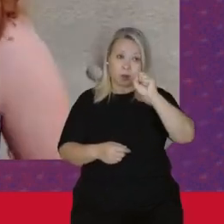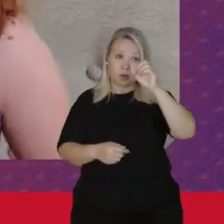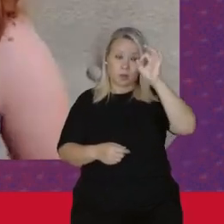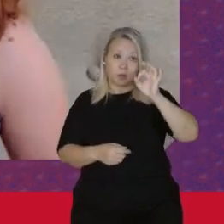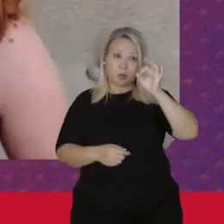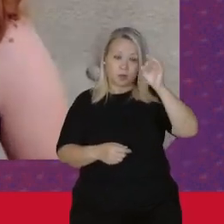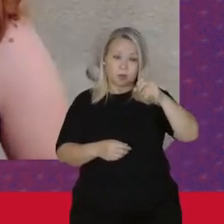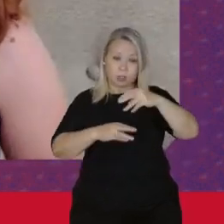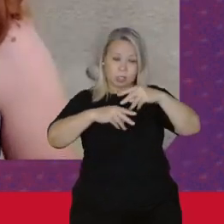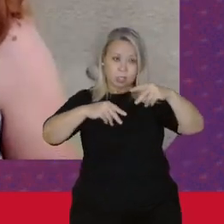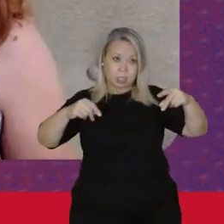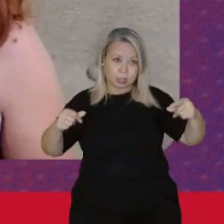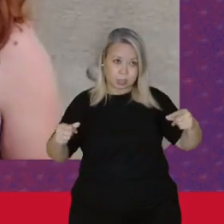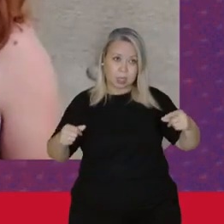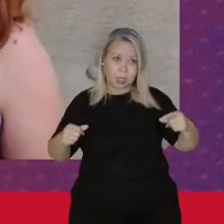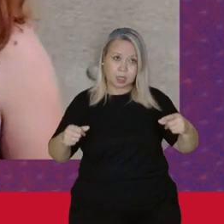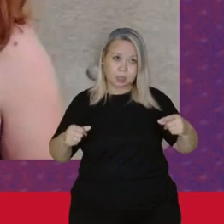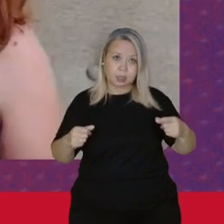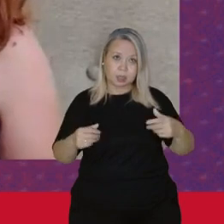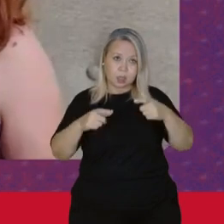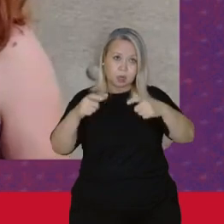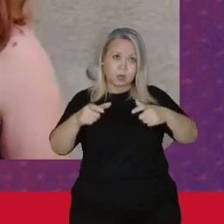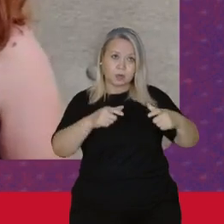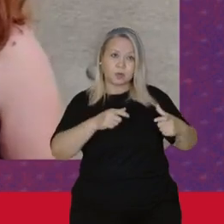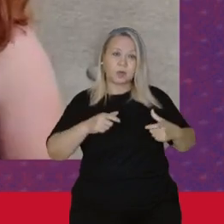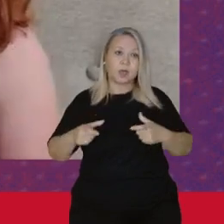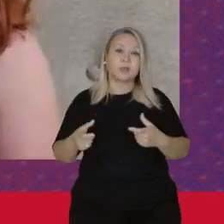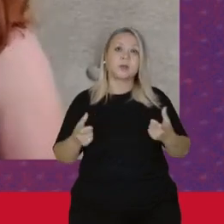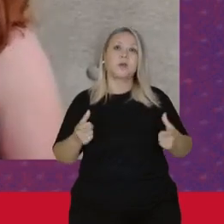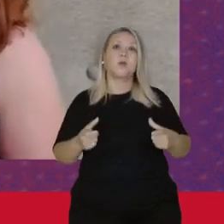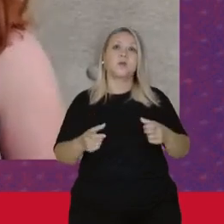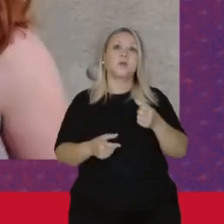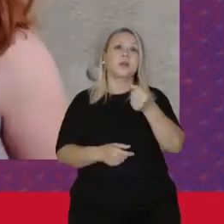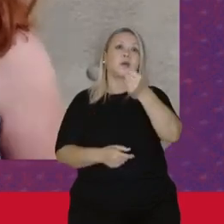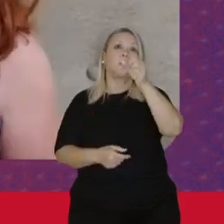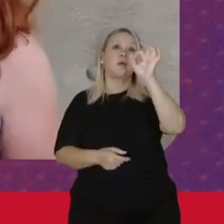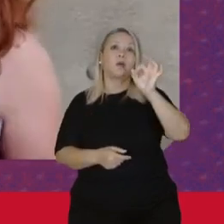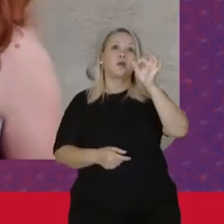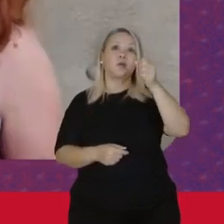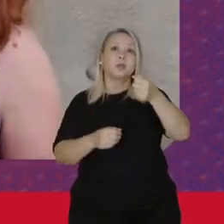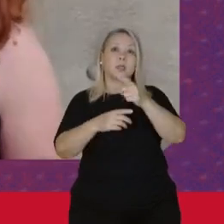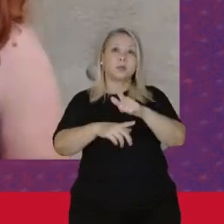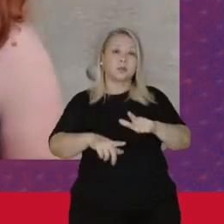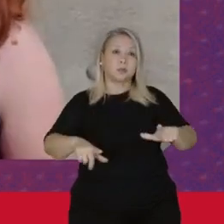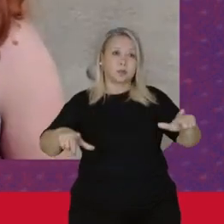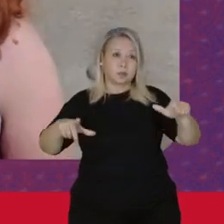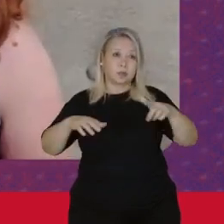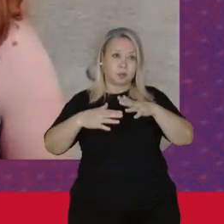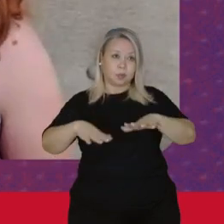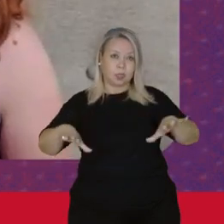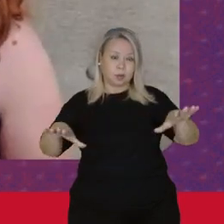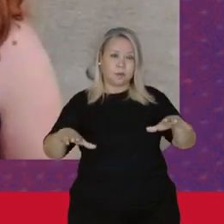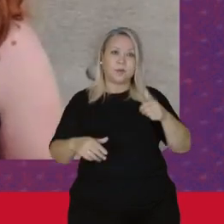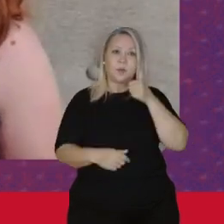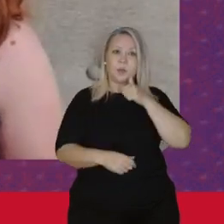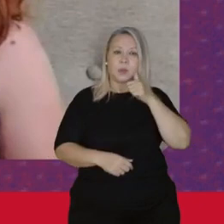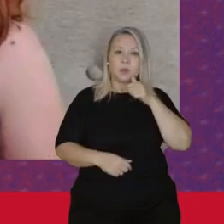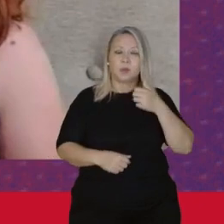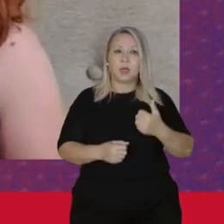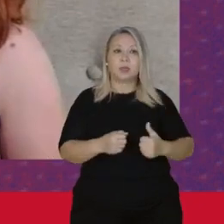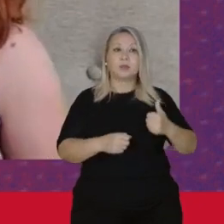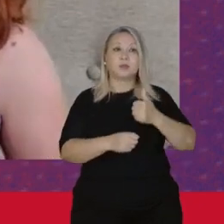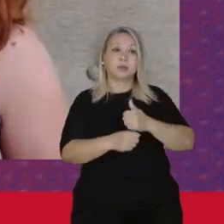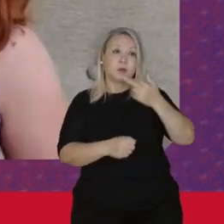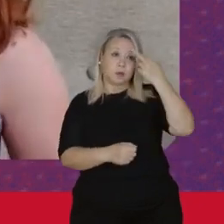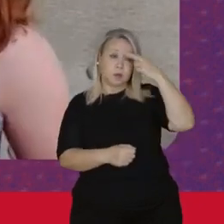das propriedades, né, essas terras ocupam apenas 8% do território, ou seja, as mulheres são proprietárias de